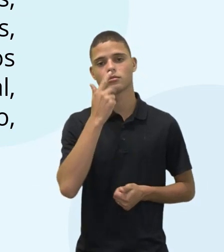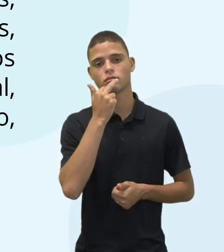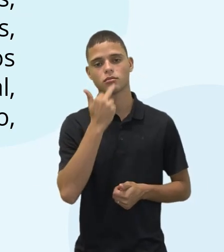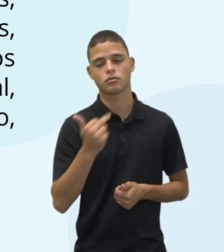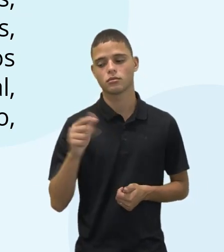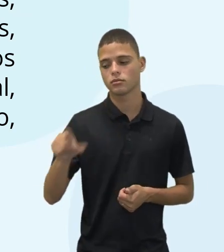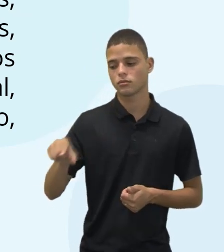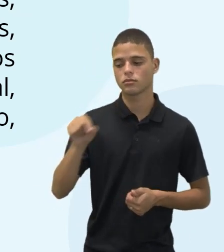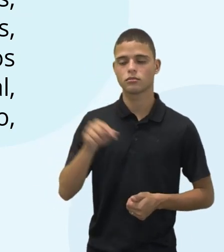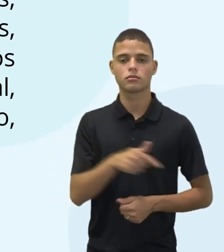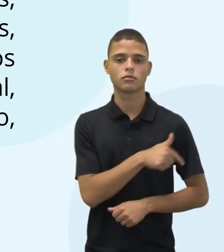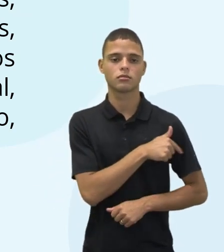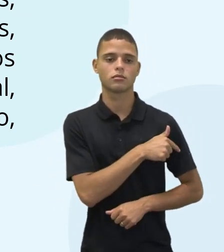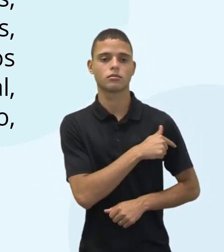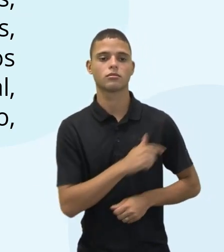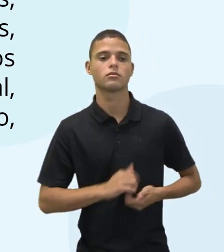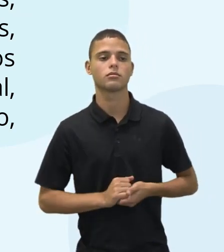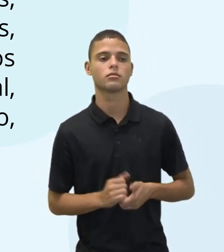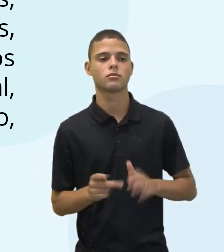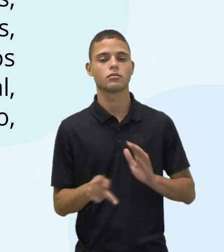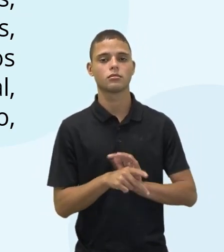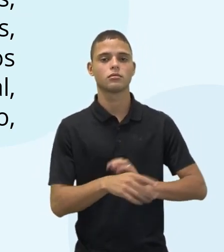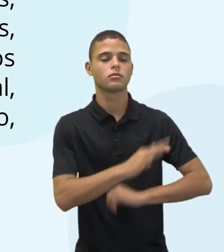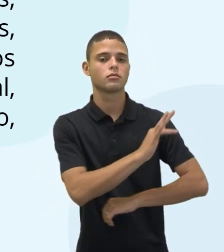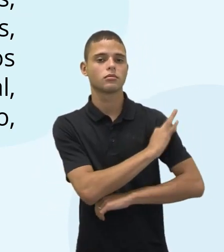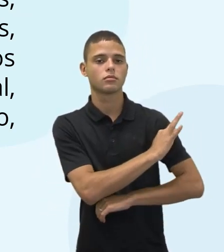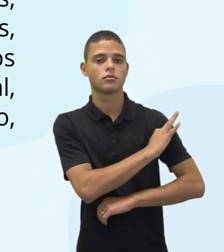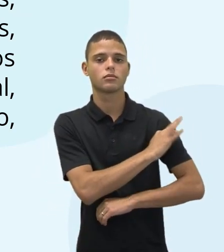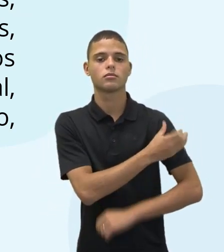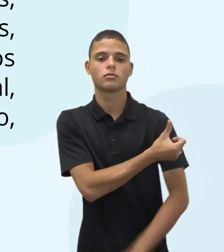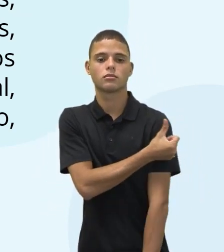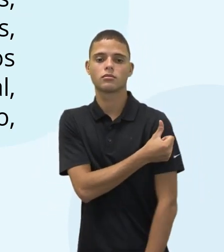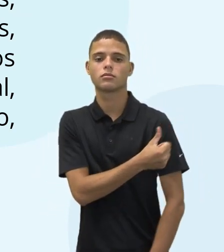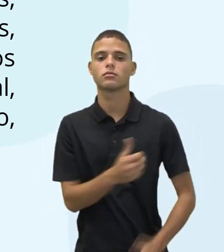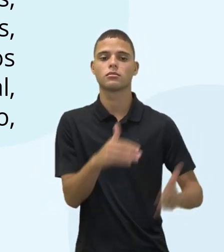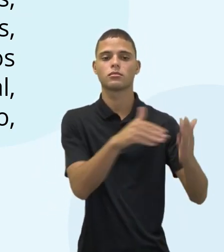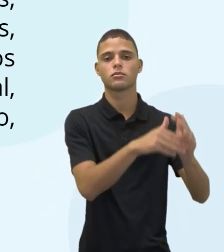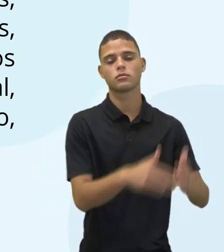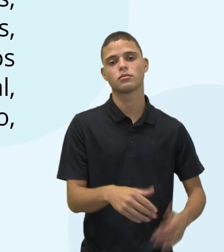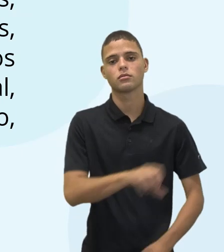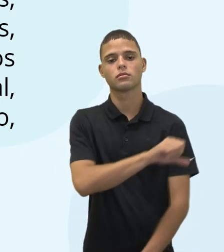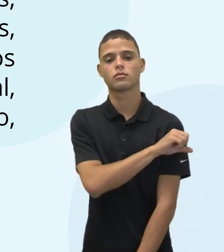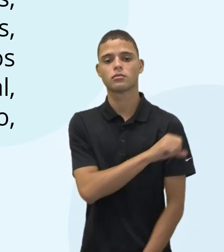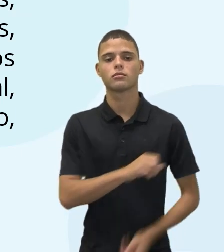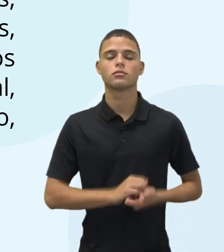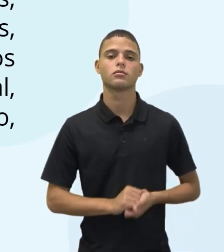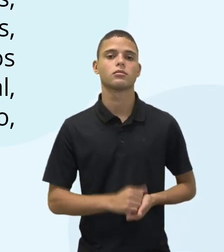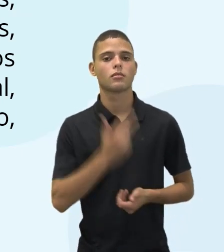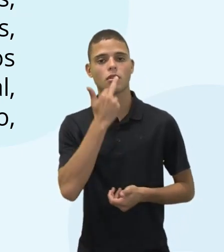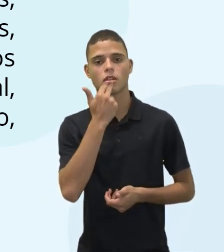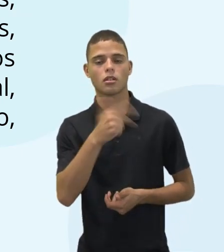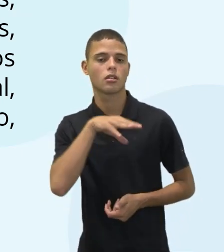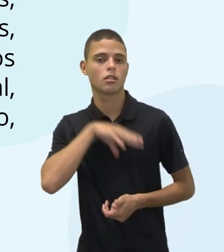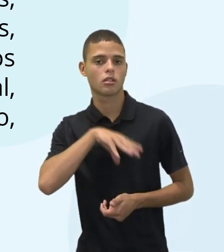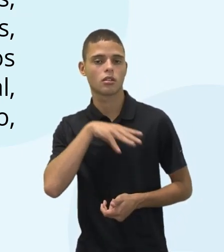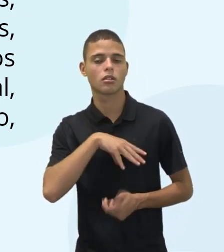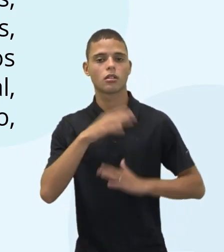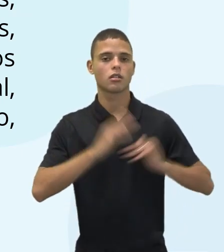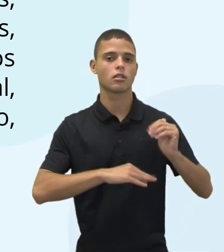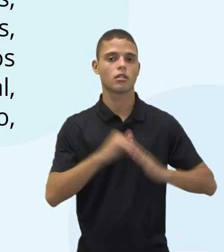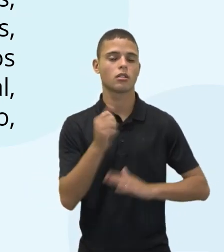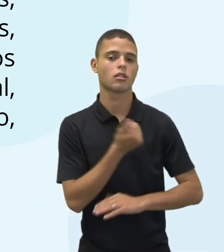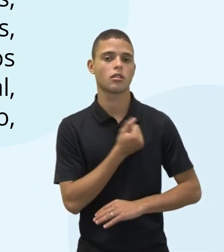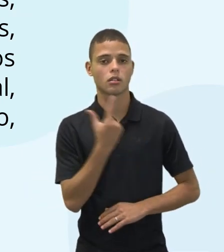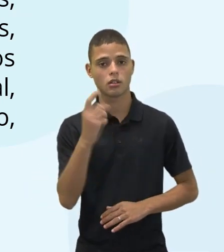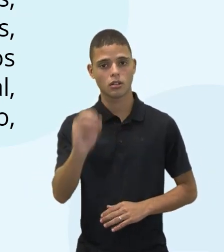o 7º ano é a do ensino fundamental, do 6º a 9º, de língua portuguesa, a habilidade número 10, que é produzir notícias,